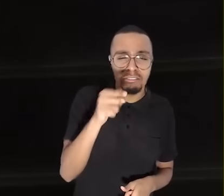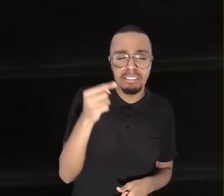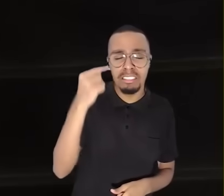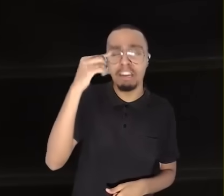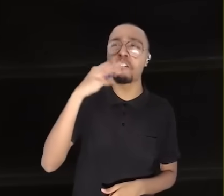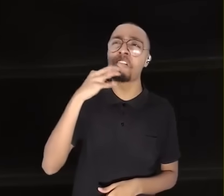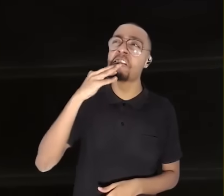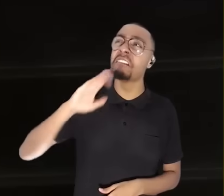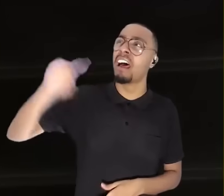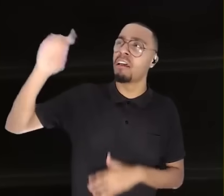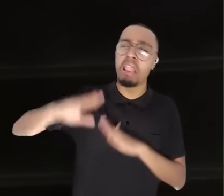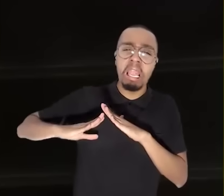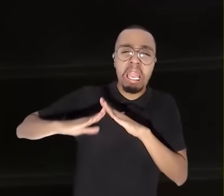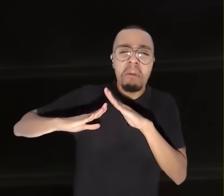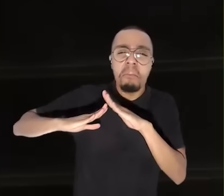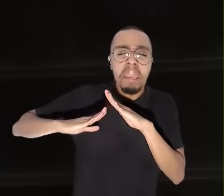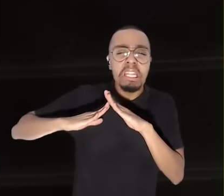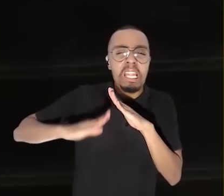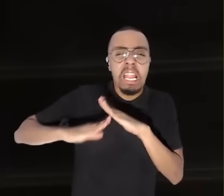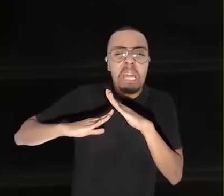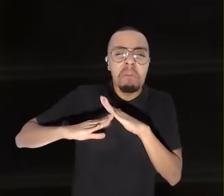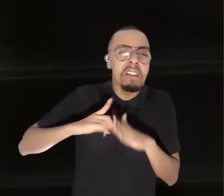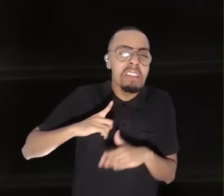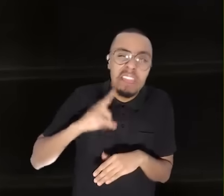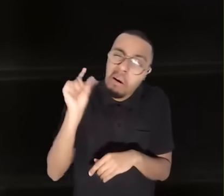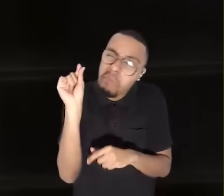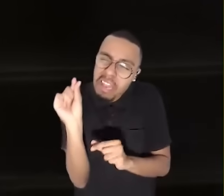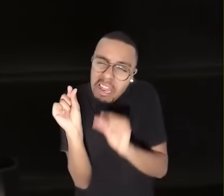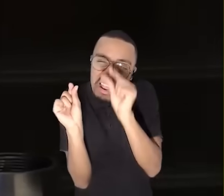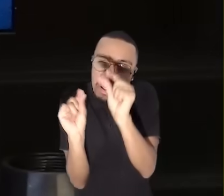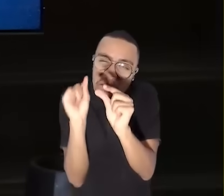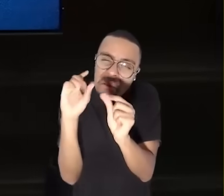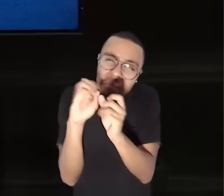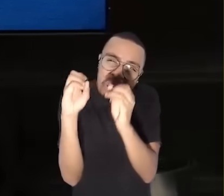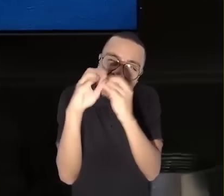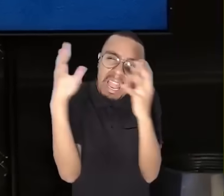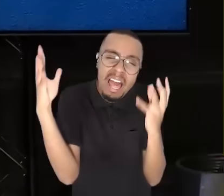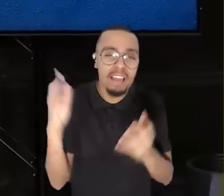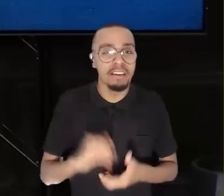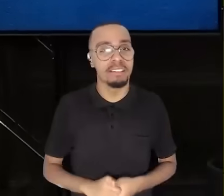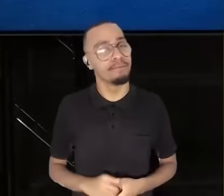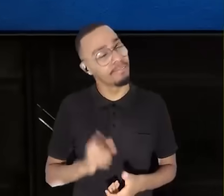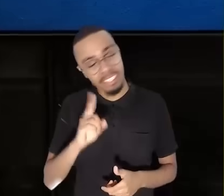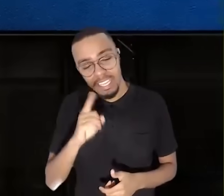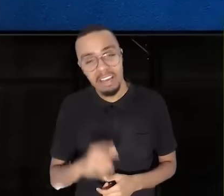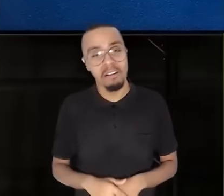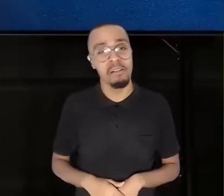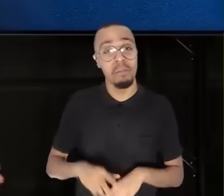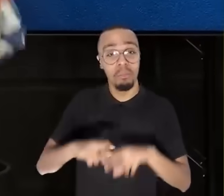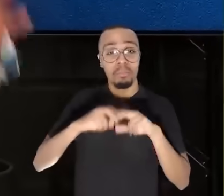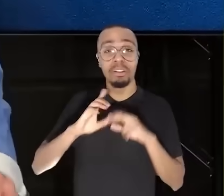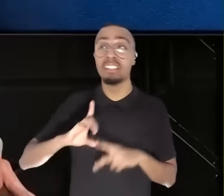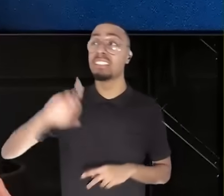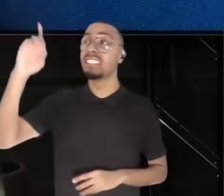limitada, que o Deus que você busca, ele só pode fazer uma coisinha, um milagre. E é por isso que Deus responde para Moisés: